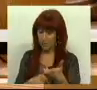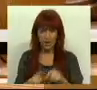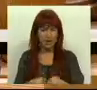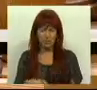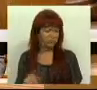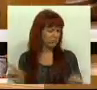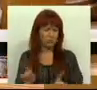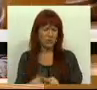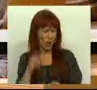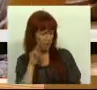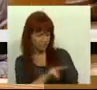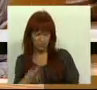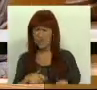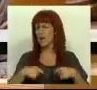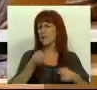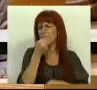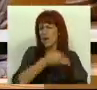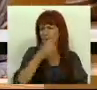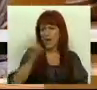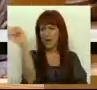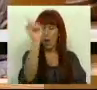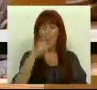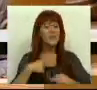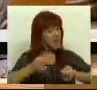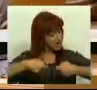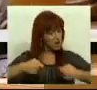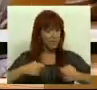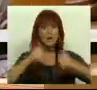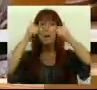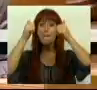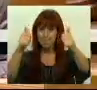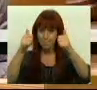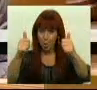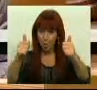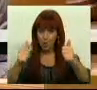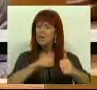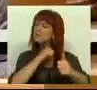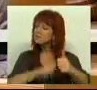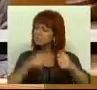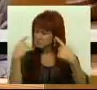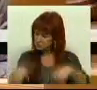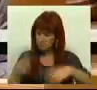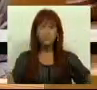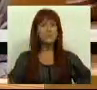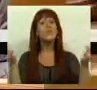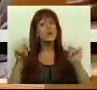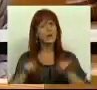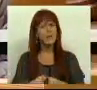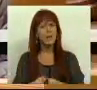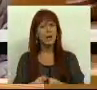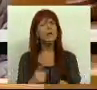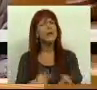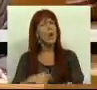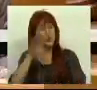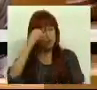estas não podem, de todo, ser consideradas desperdício. São despesas boas, legítimas e até devidas